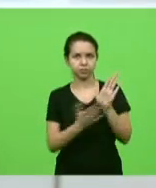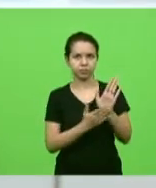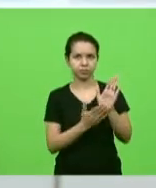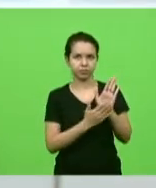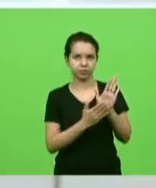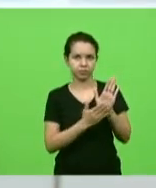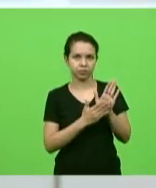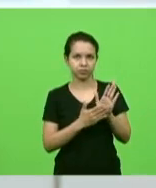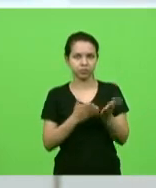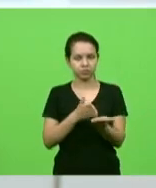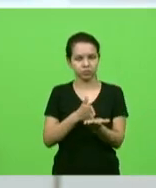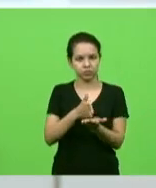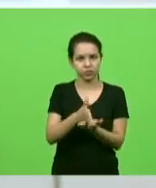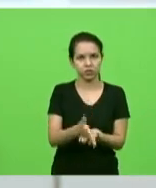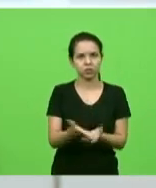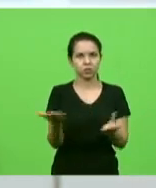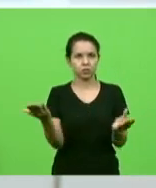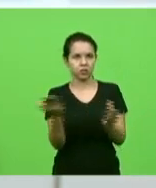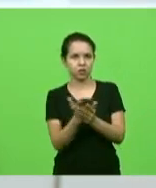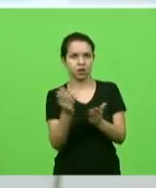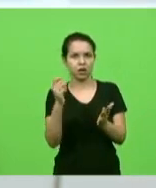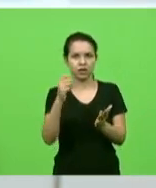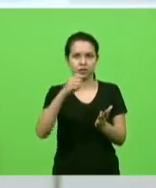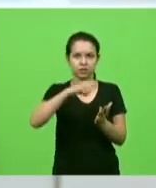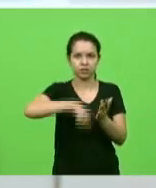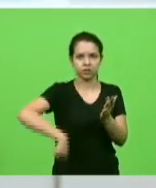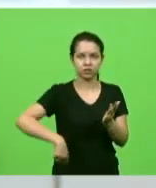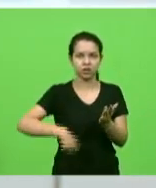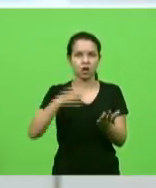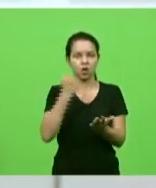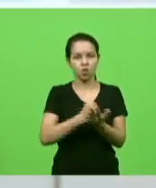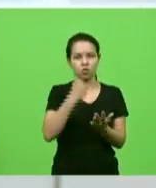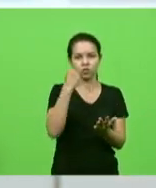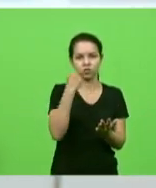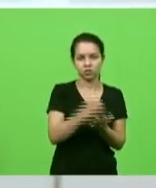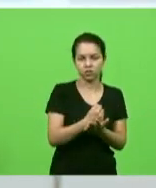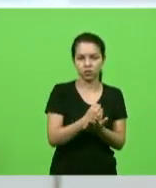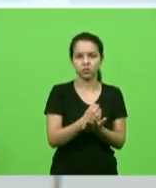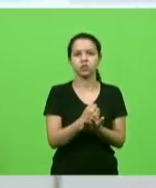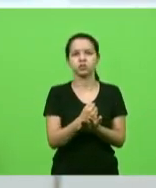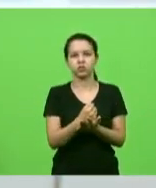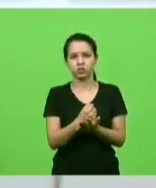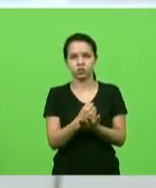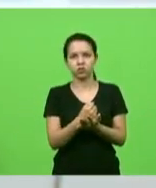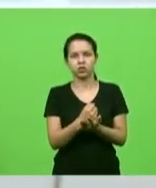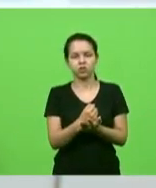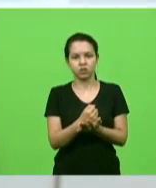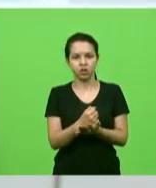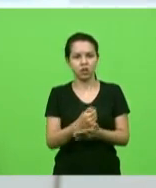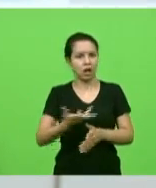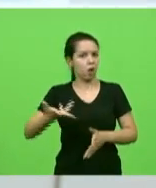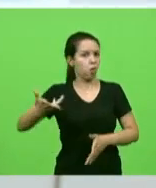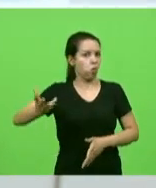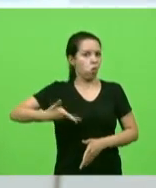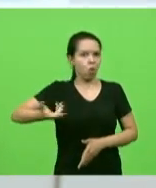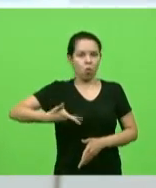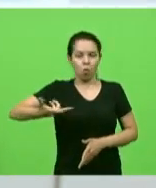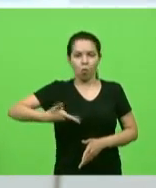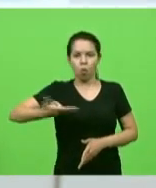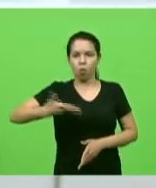processo e assinado a qualquer a contratação de fato um recorde de serenidade